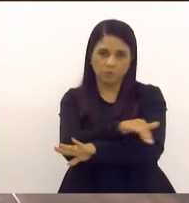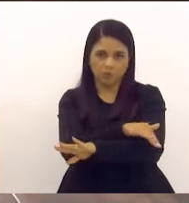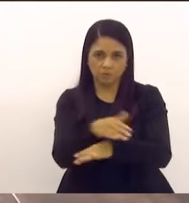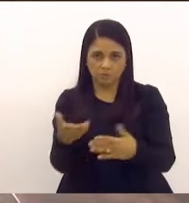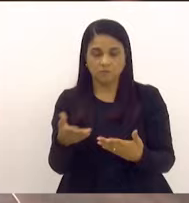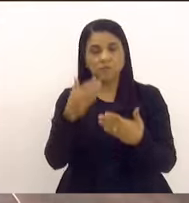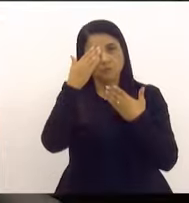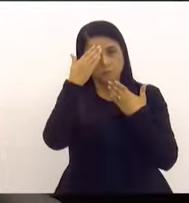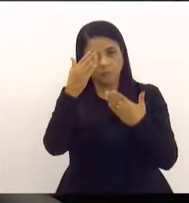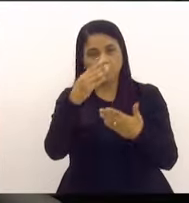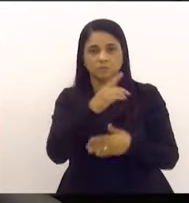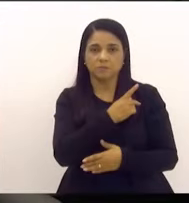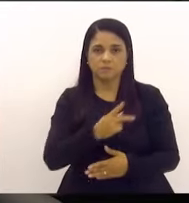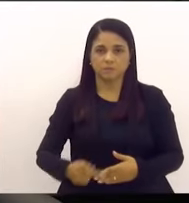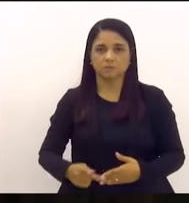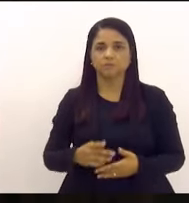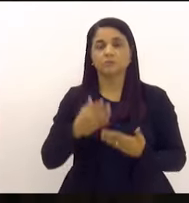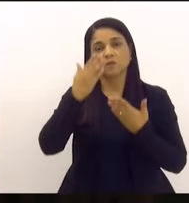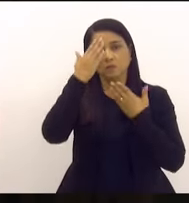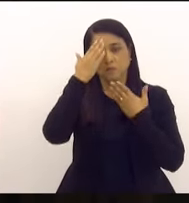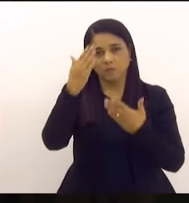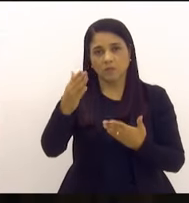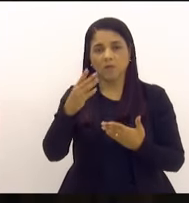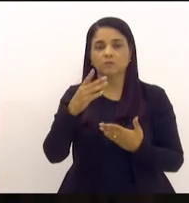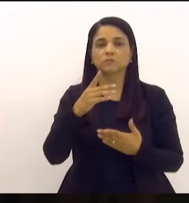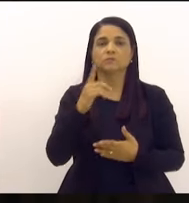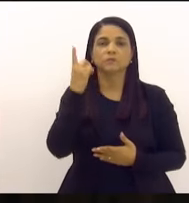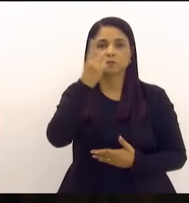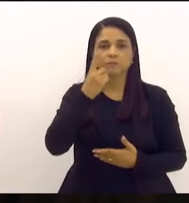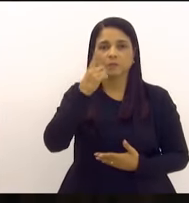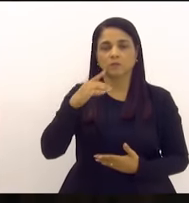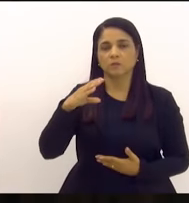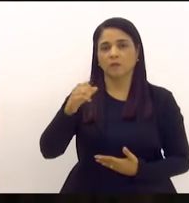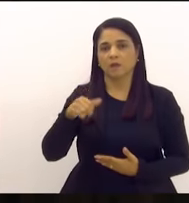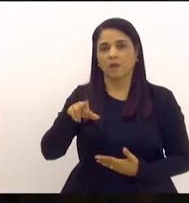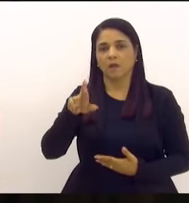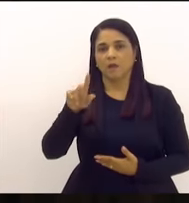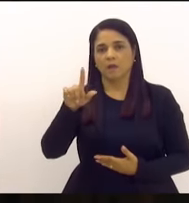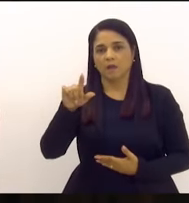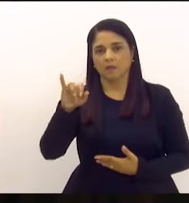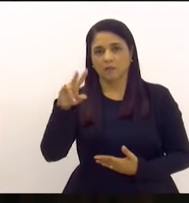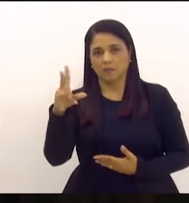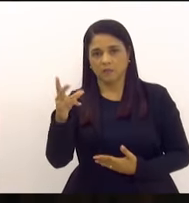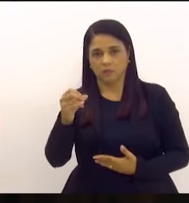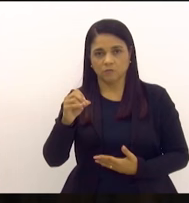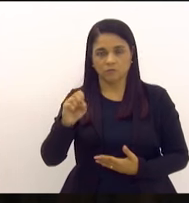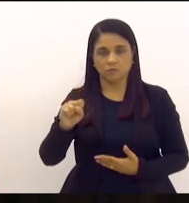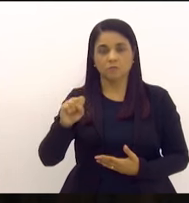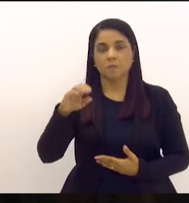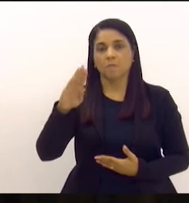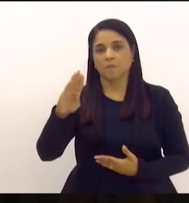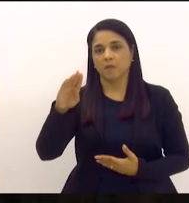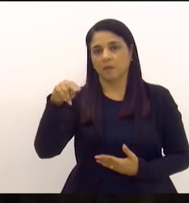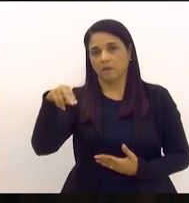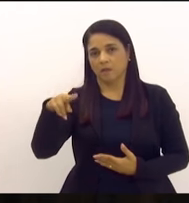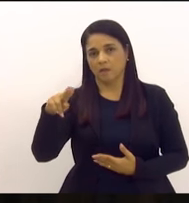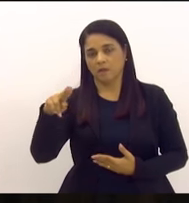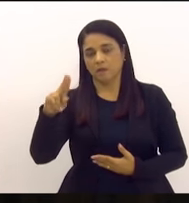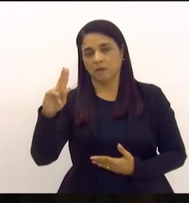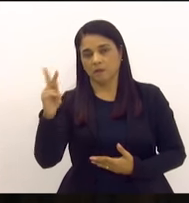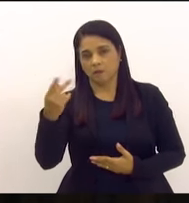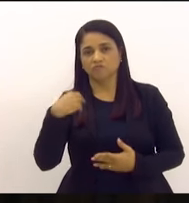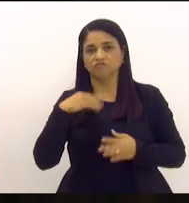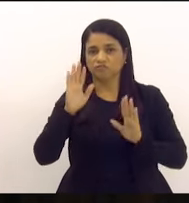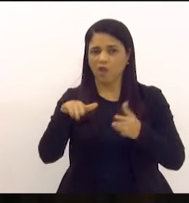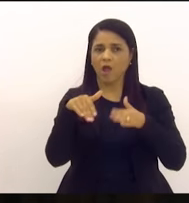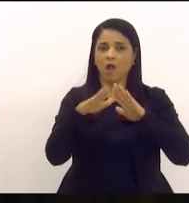obrigado. Obrigado, deputado Carlinhos, BNH. Presidente. Já conversamos, inclusive, no Colégio de Líderes. Nós